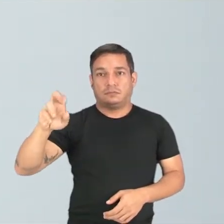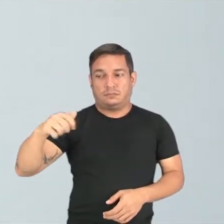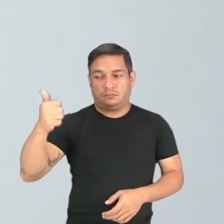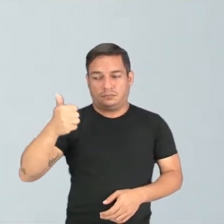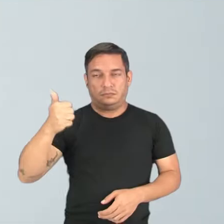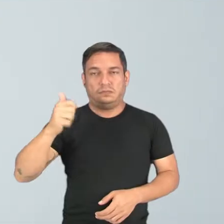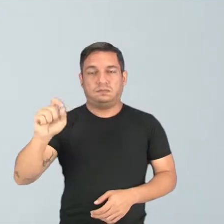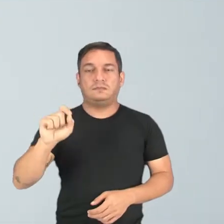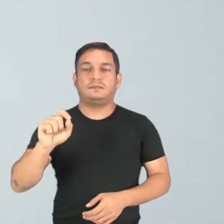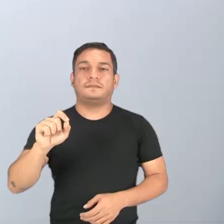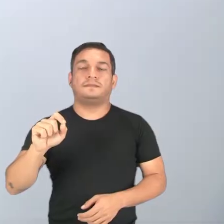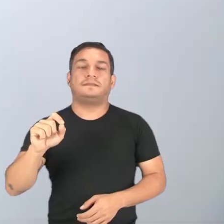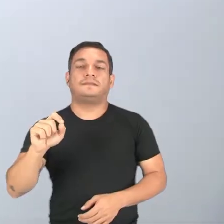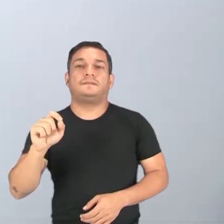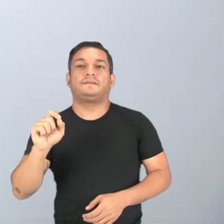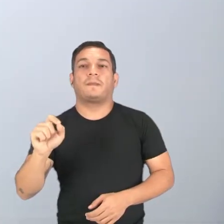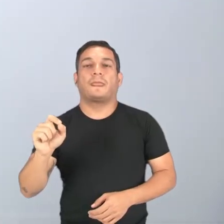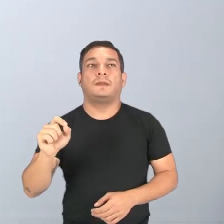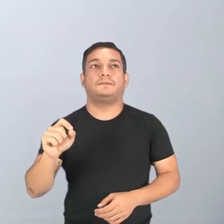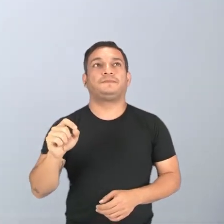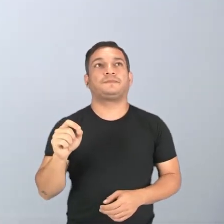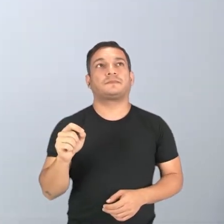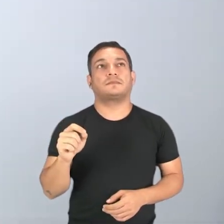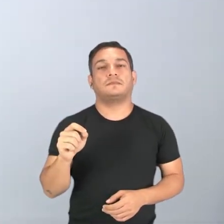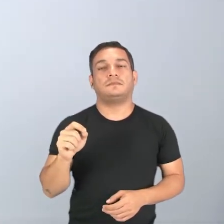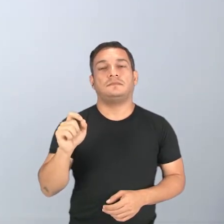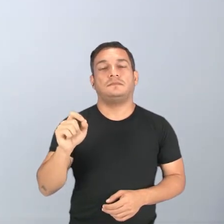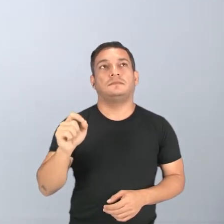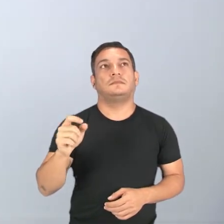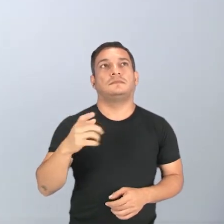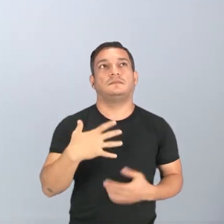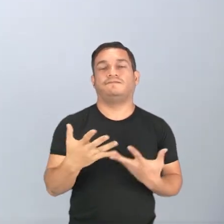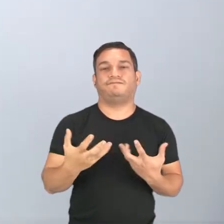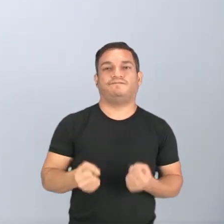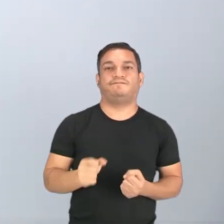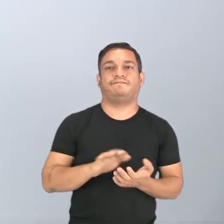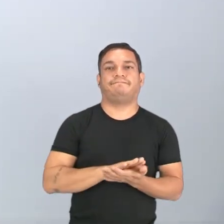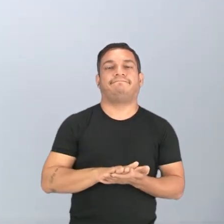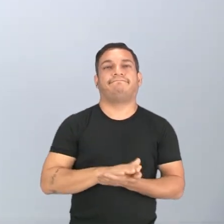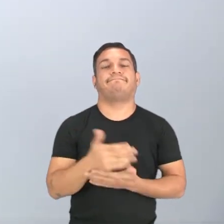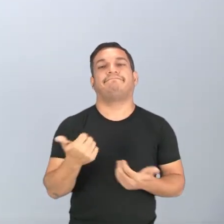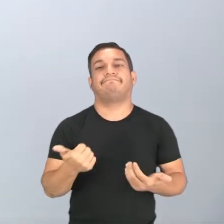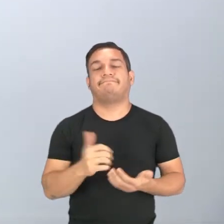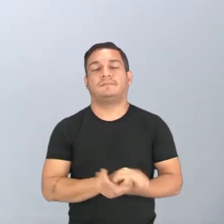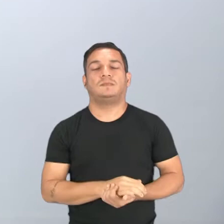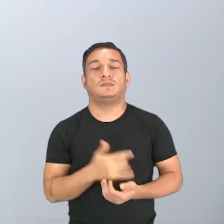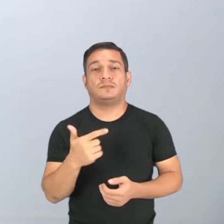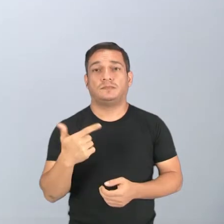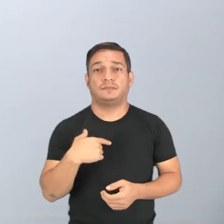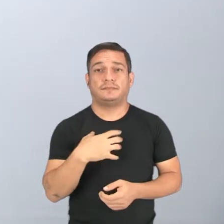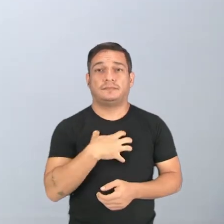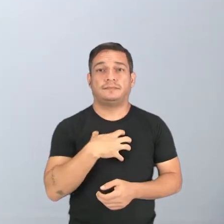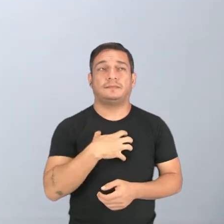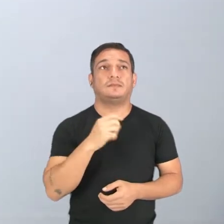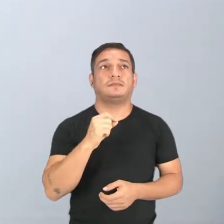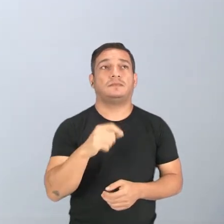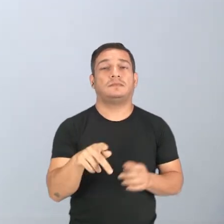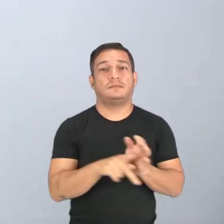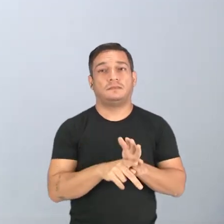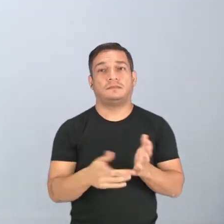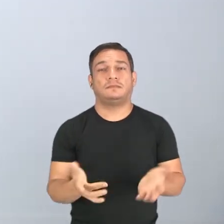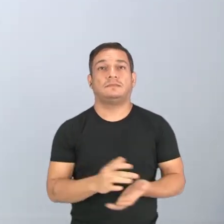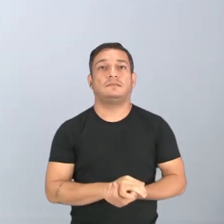nova nação que não lhes acolhia, certo? Não havia, então, esse sentimento de